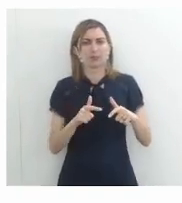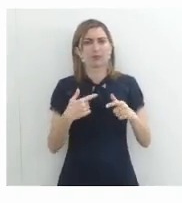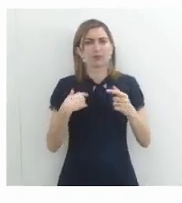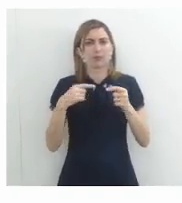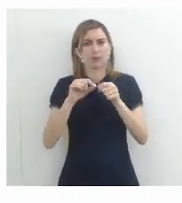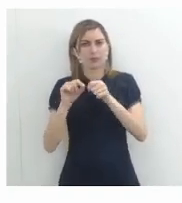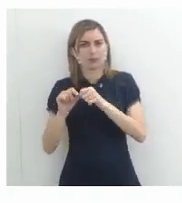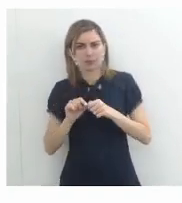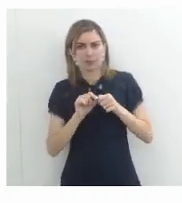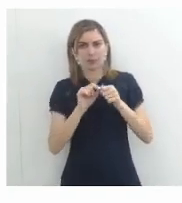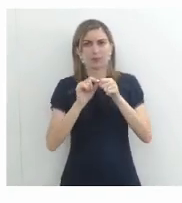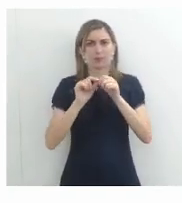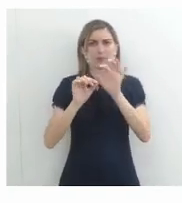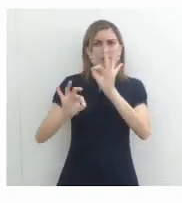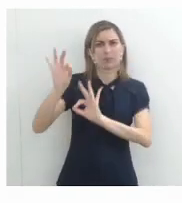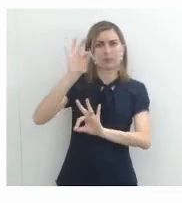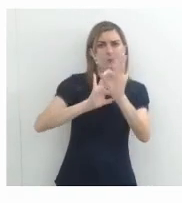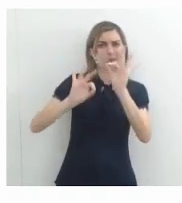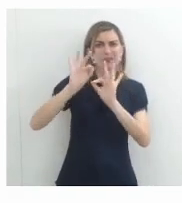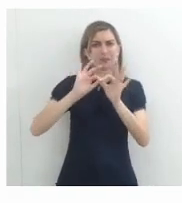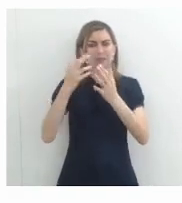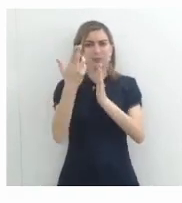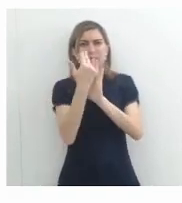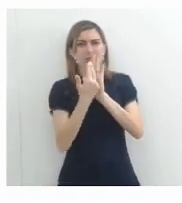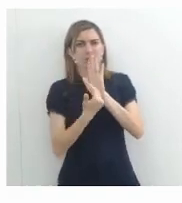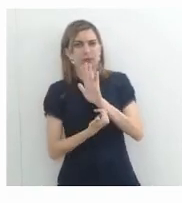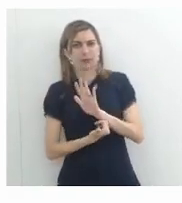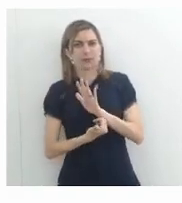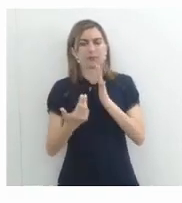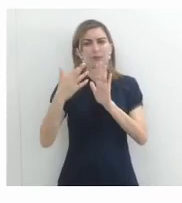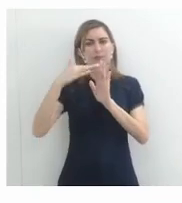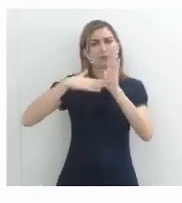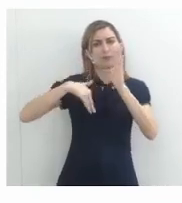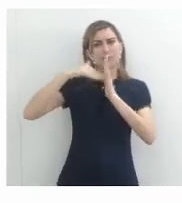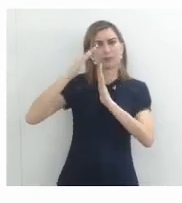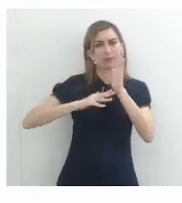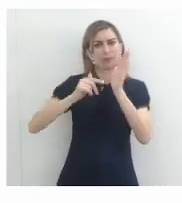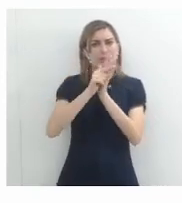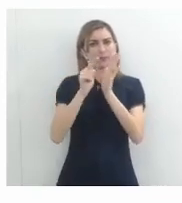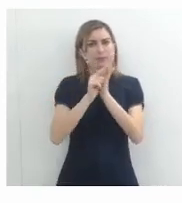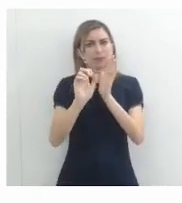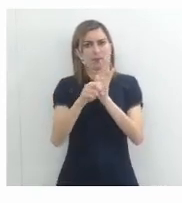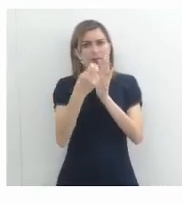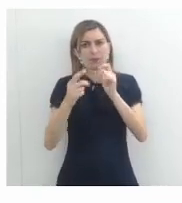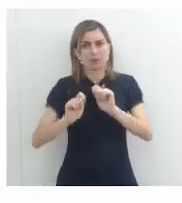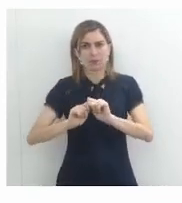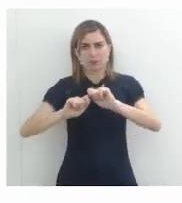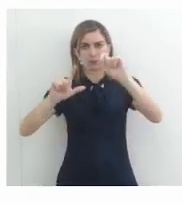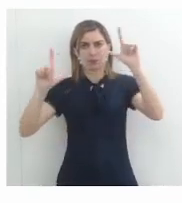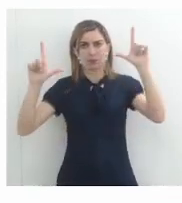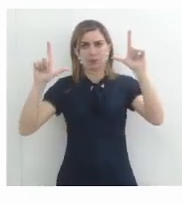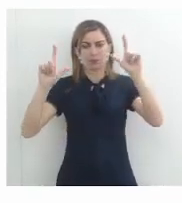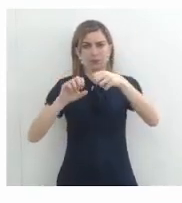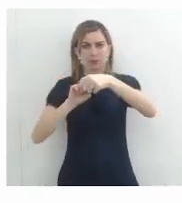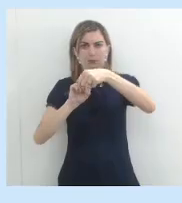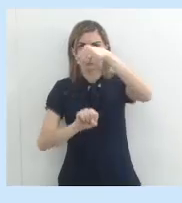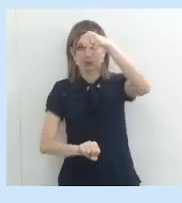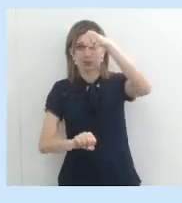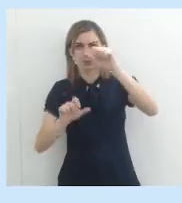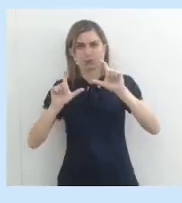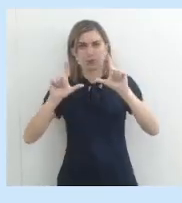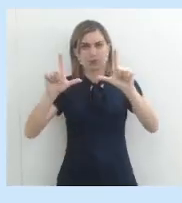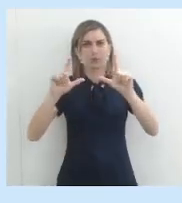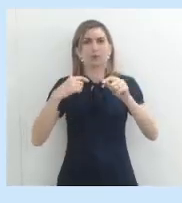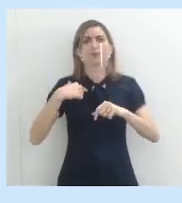recursos bidimensionais, como desenho, pintura, sobre o papel ou tela, sempre foi um desafio, né? Então, sempre